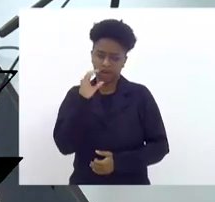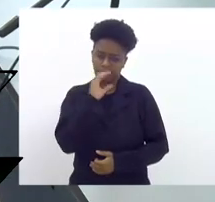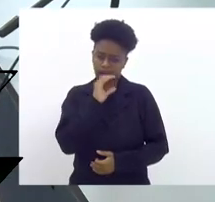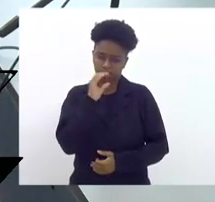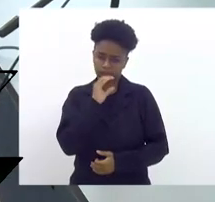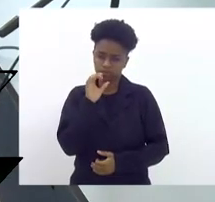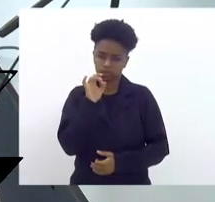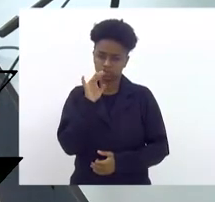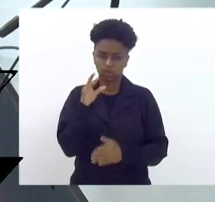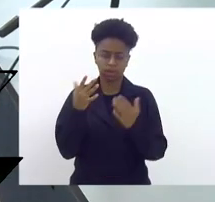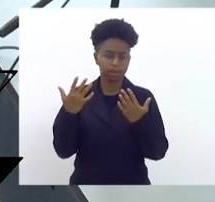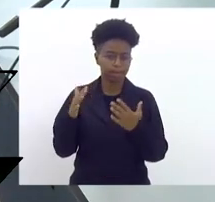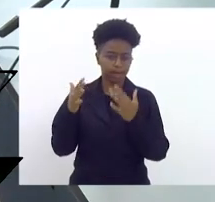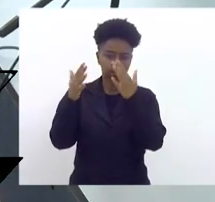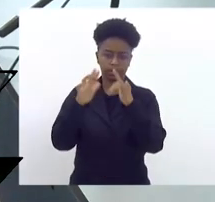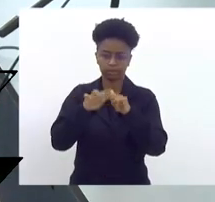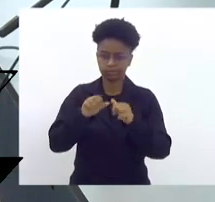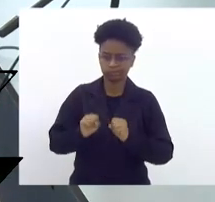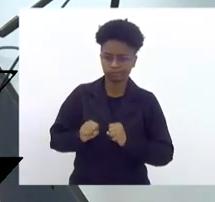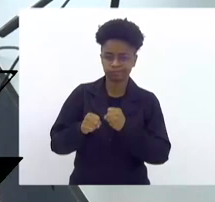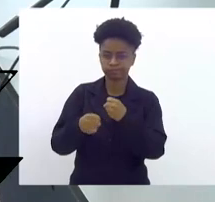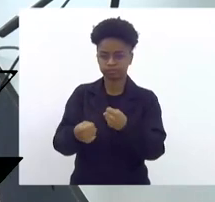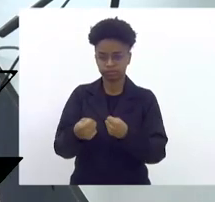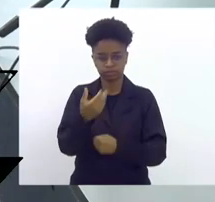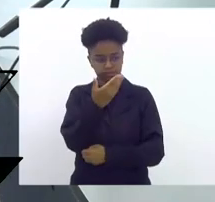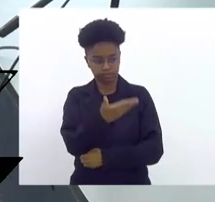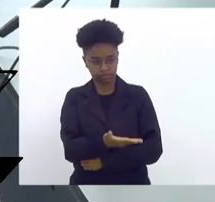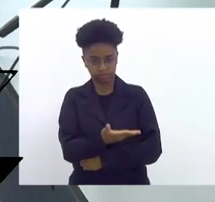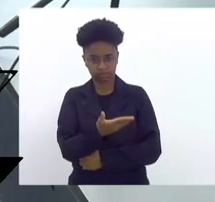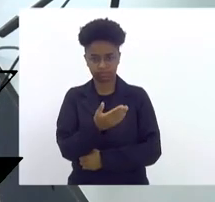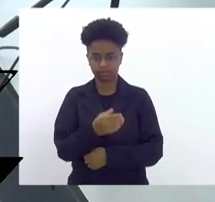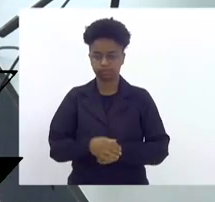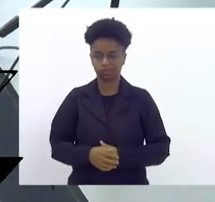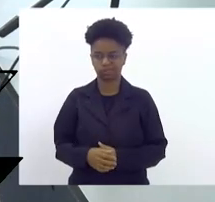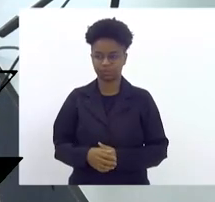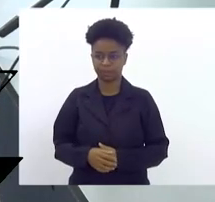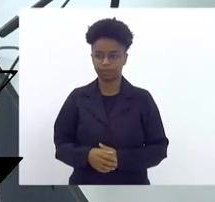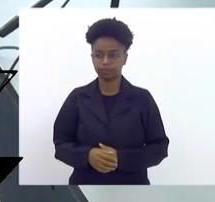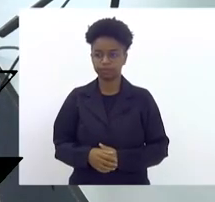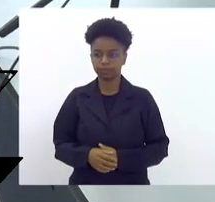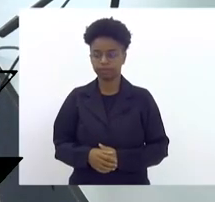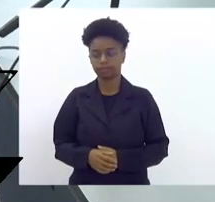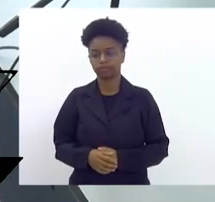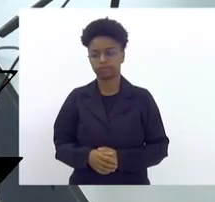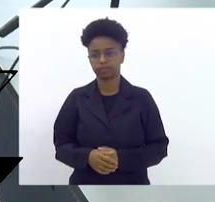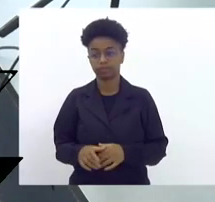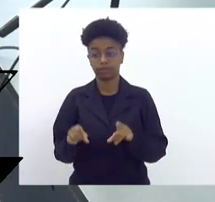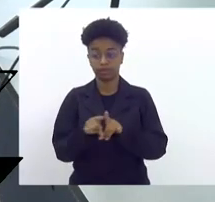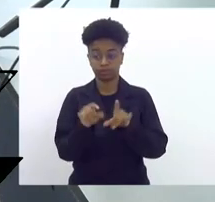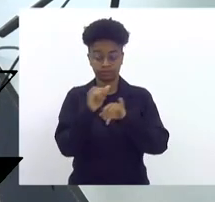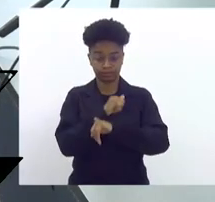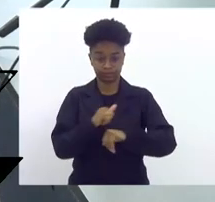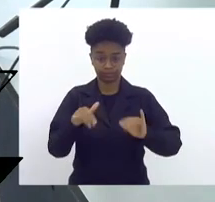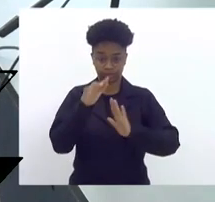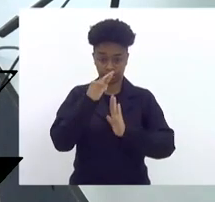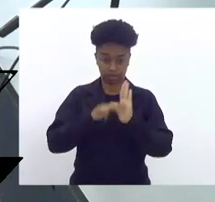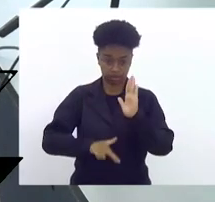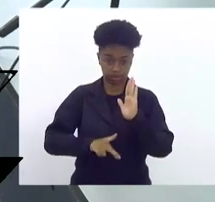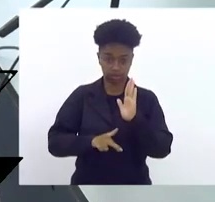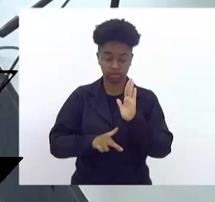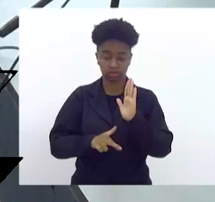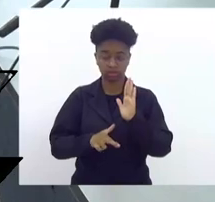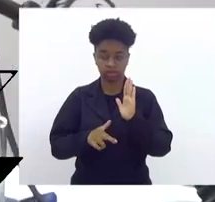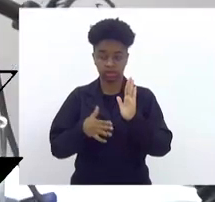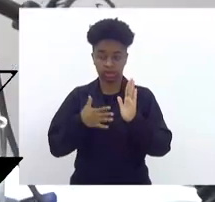deputada só para parabenizar o desforços da presidência que vossa excelência conduz dizer que o relatório na